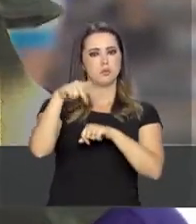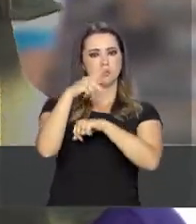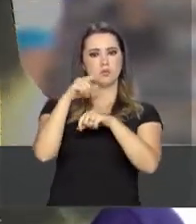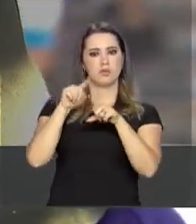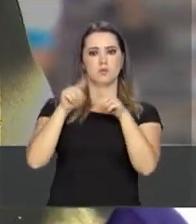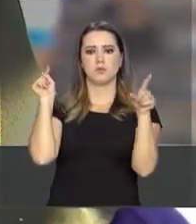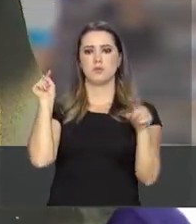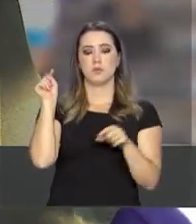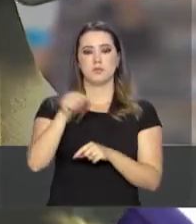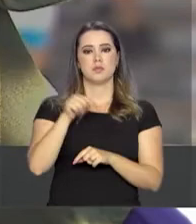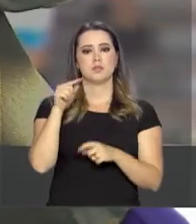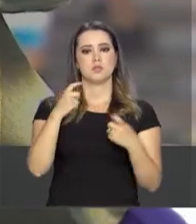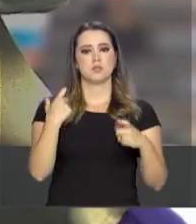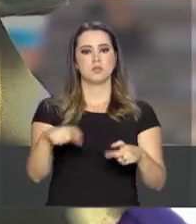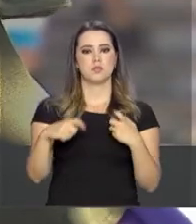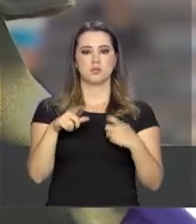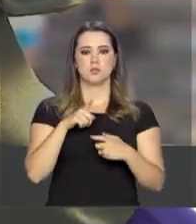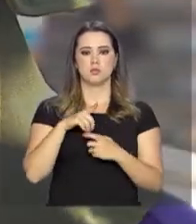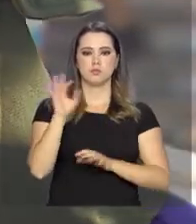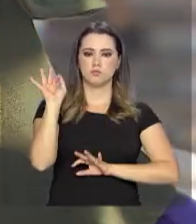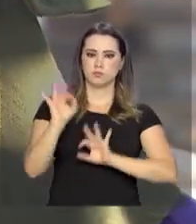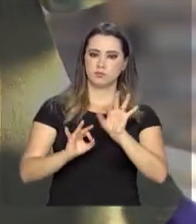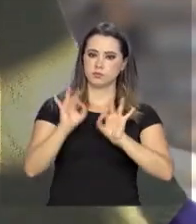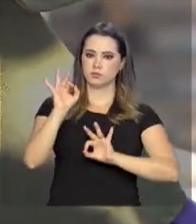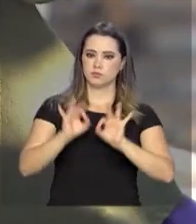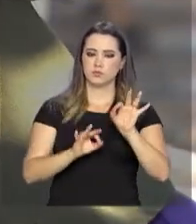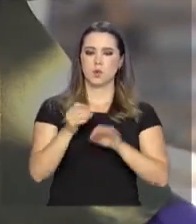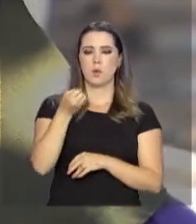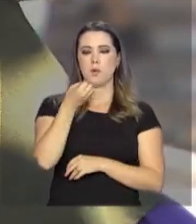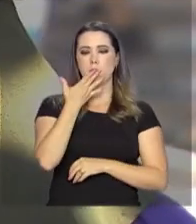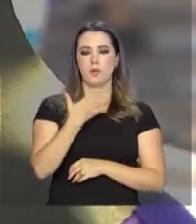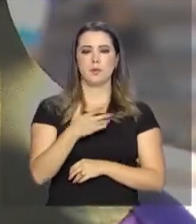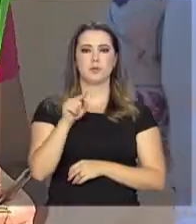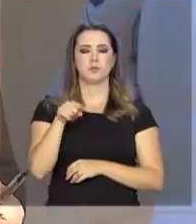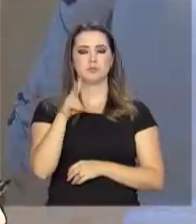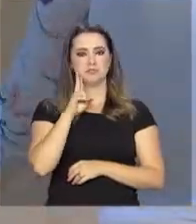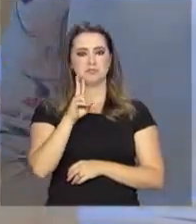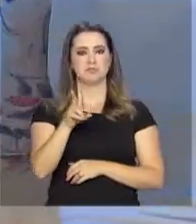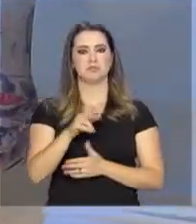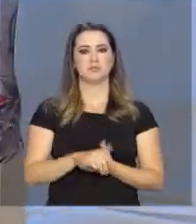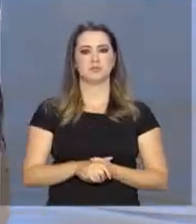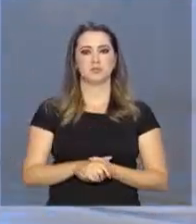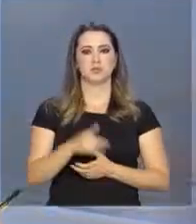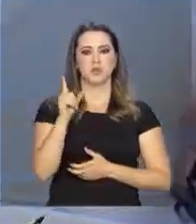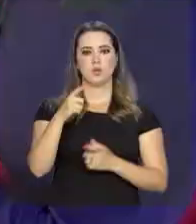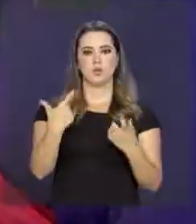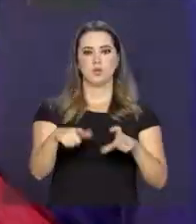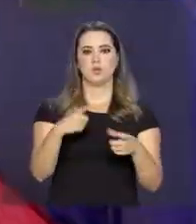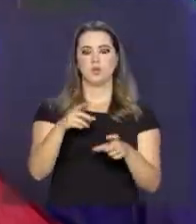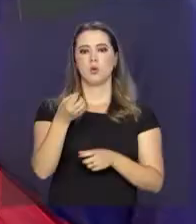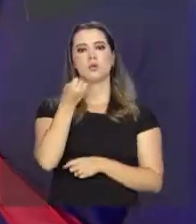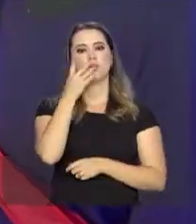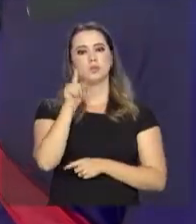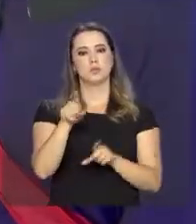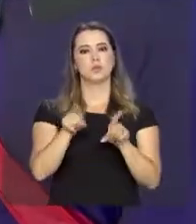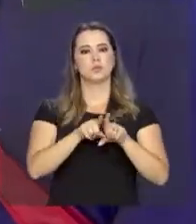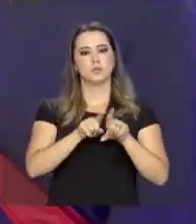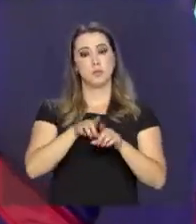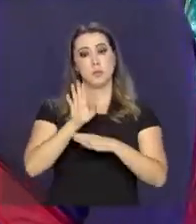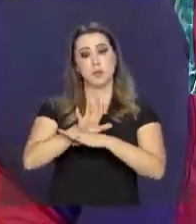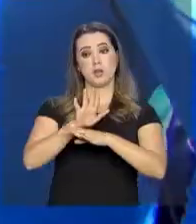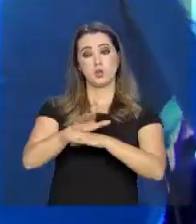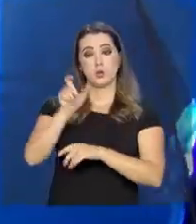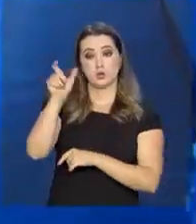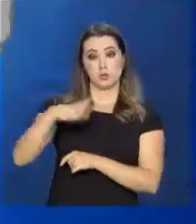mas esse parque tem uma estrutura muito especial, eu achei. O bom funcionamento do parque é também pela ajuda